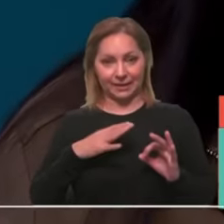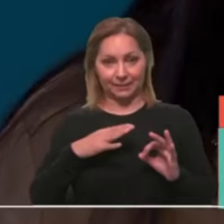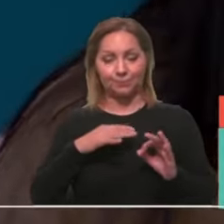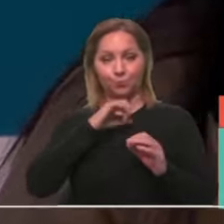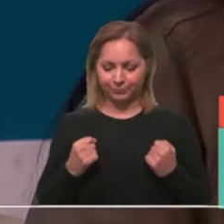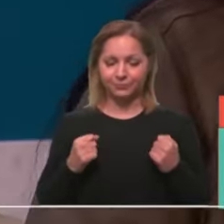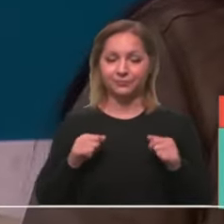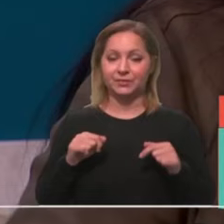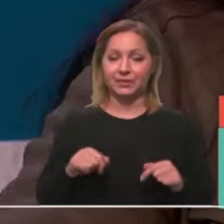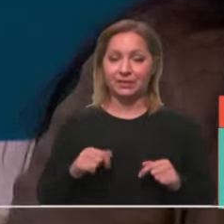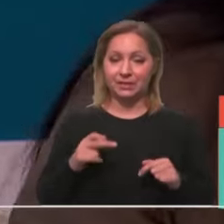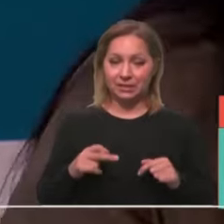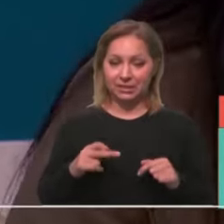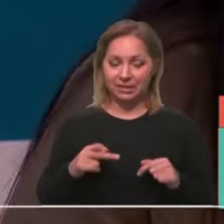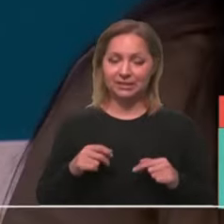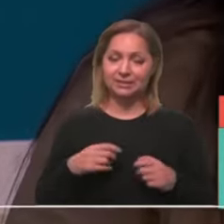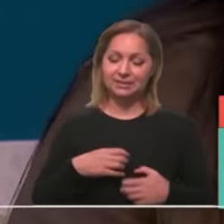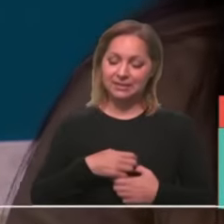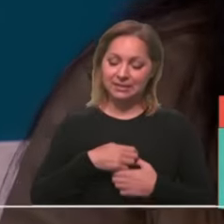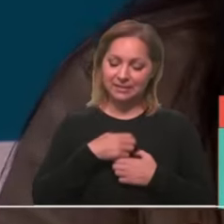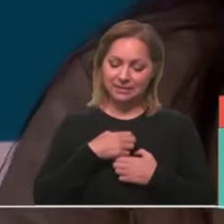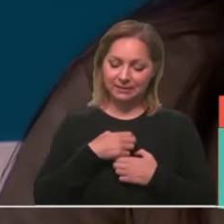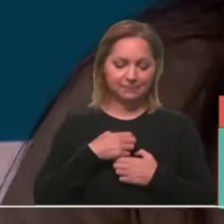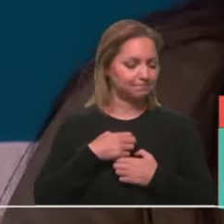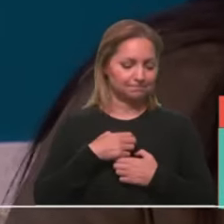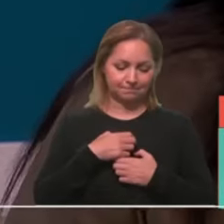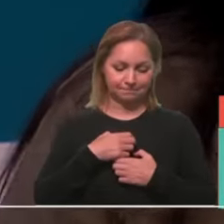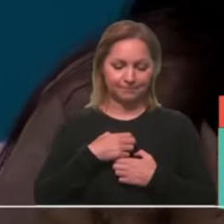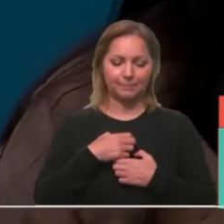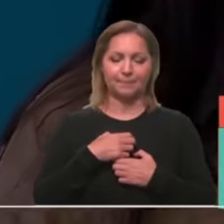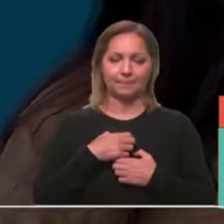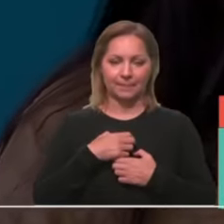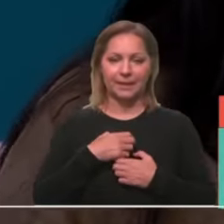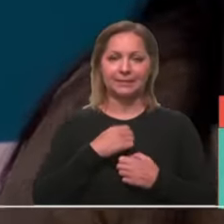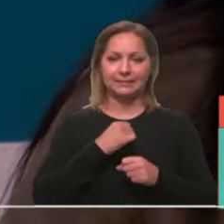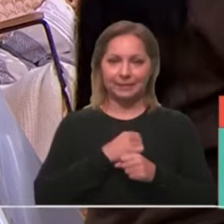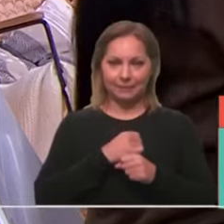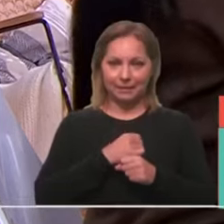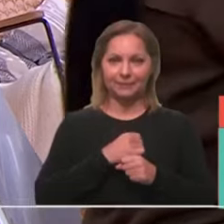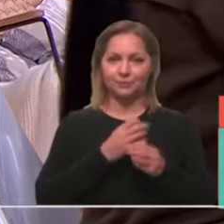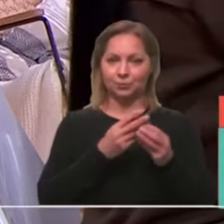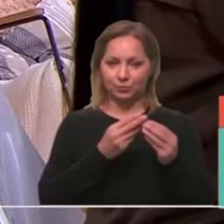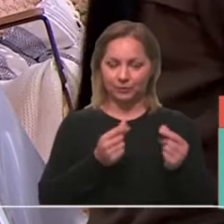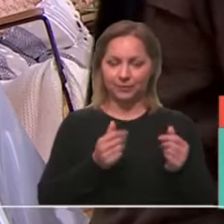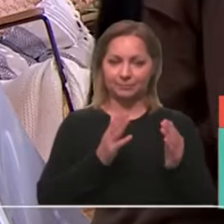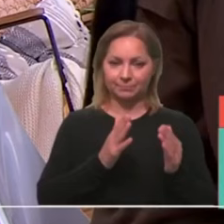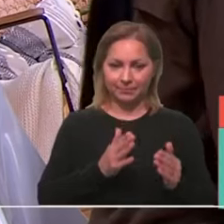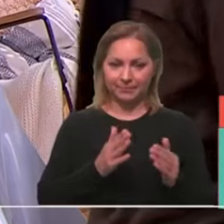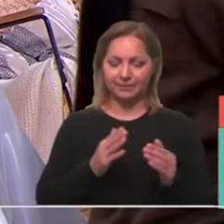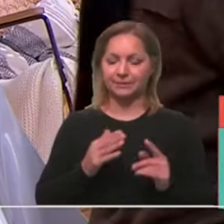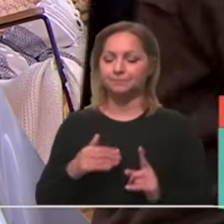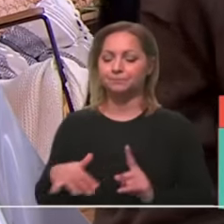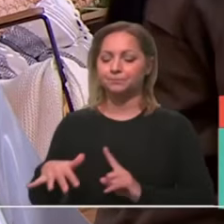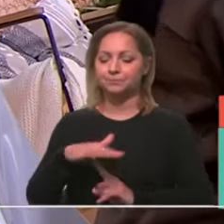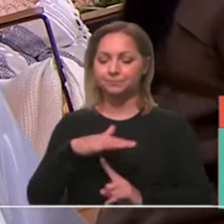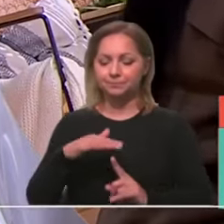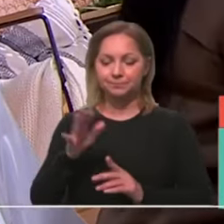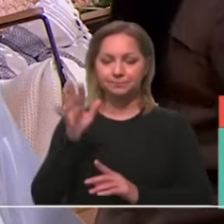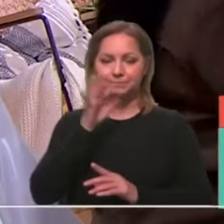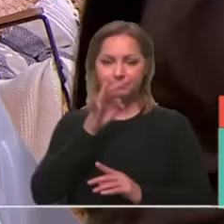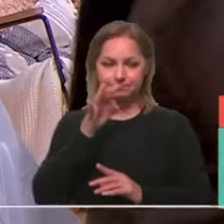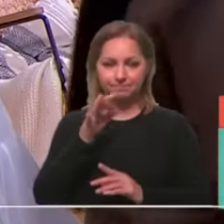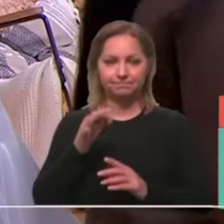novos caminhos. Vão sentir que têm que cortar não só com questões profissionais, como ambiente familiar